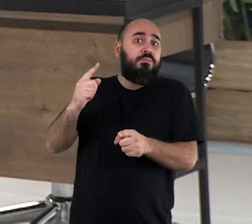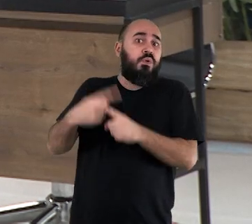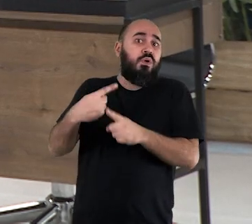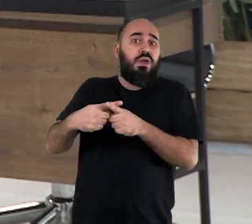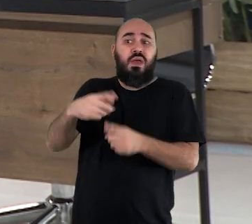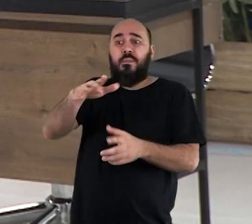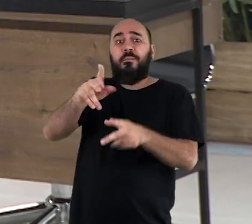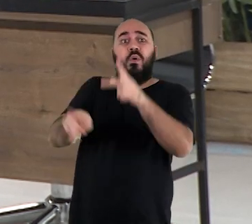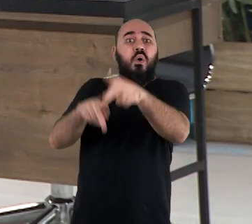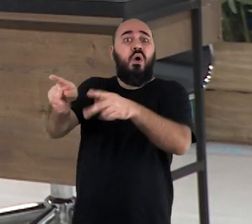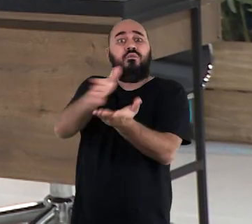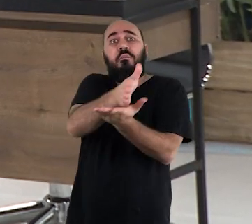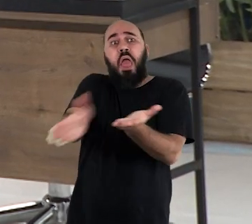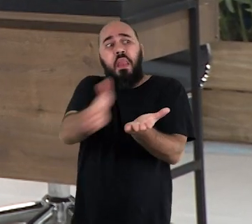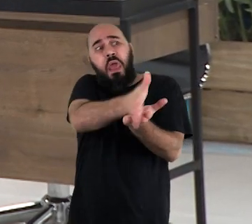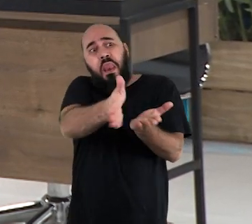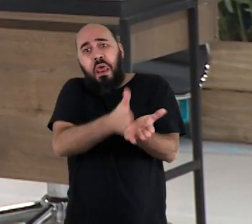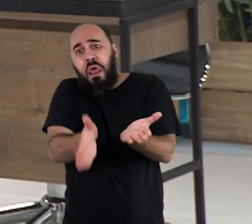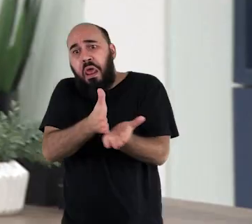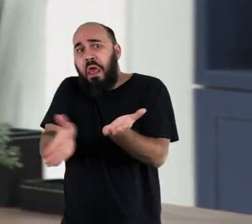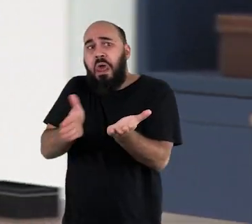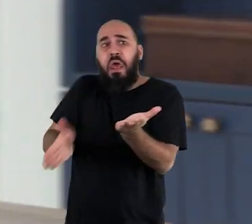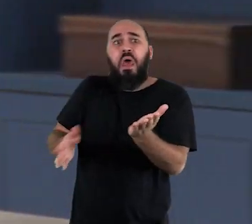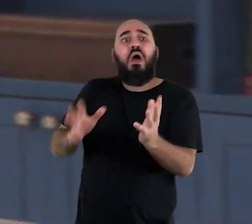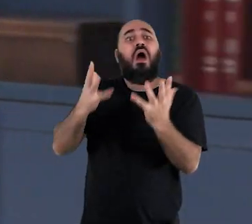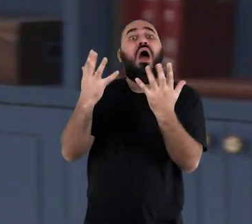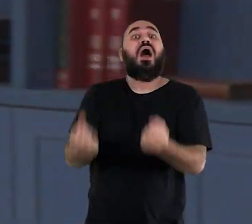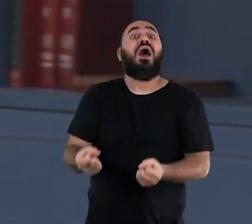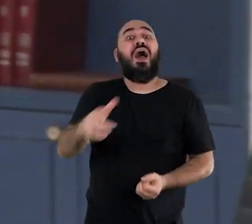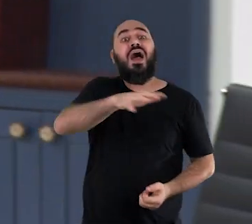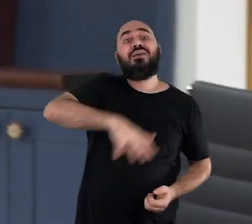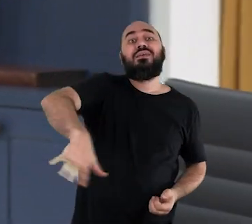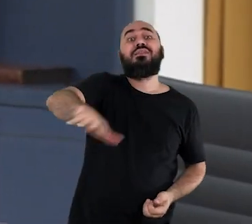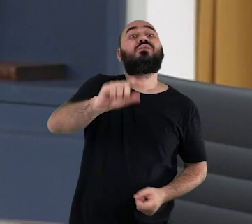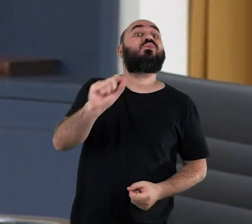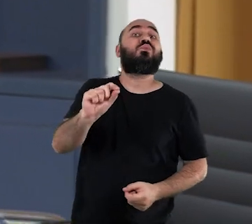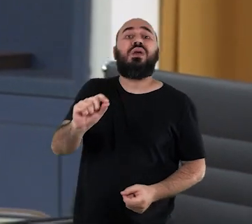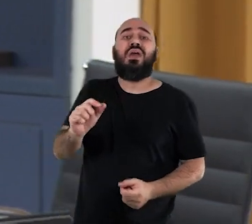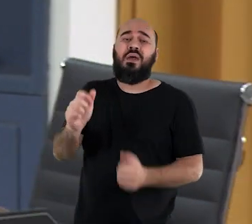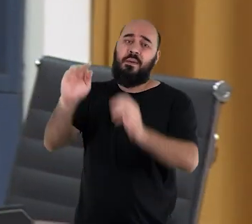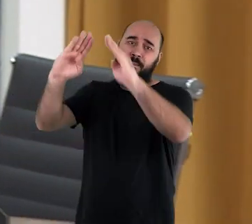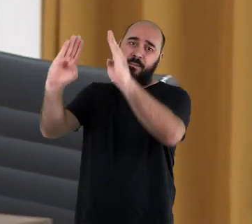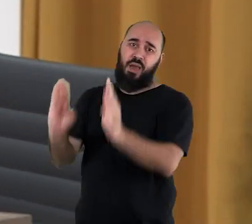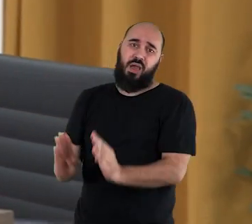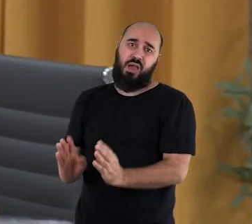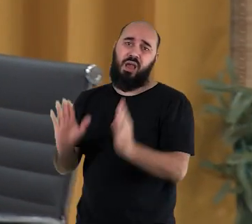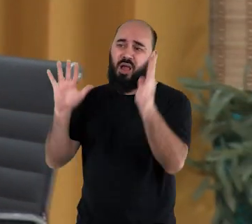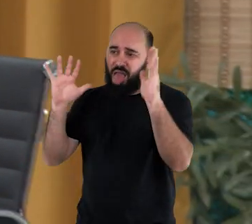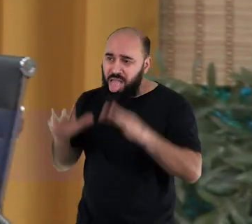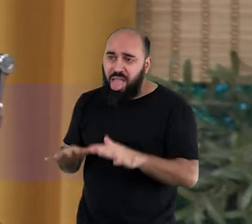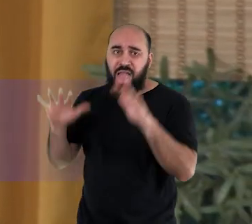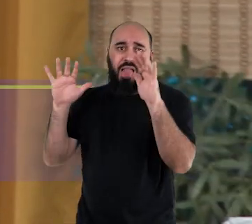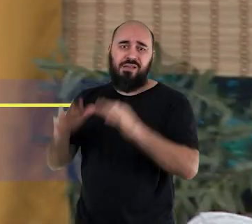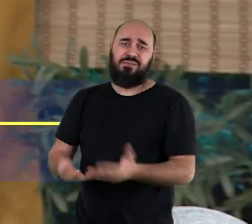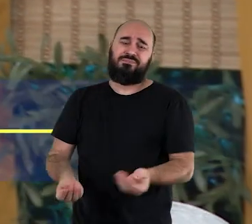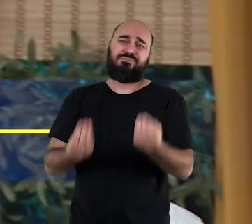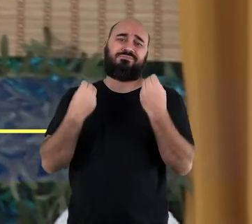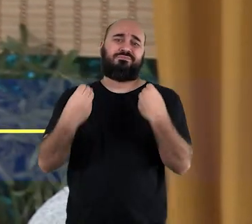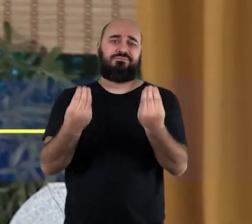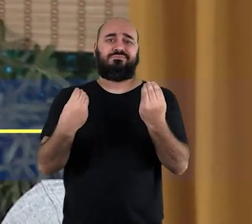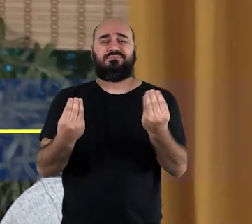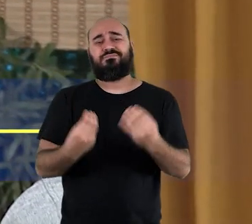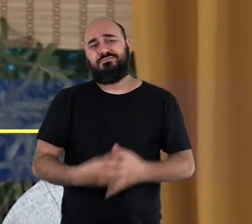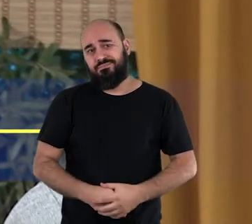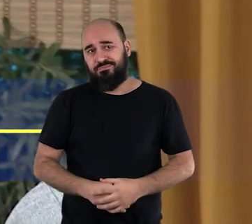se espalhava por todo Israel. Nos capítulos 17 e 18, daqui do livro de 1